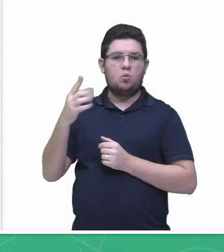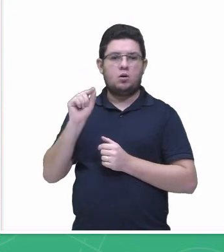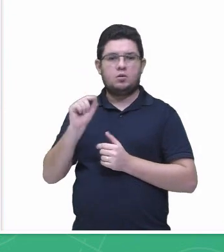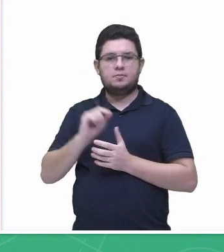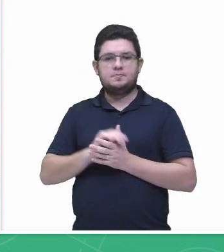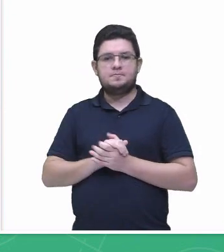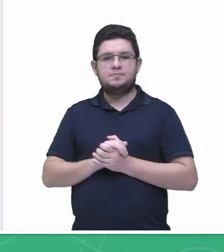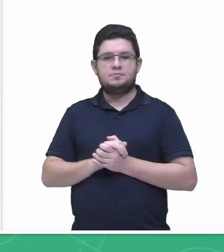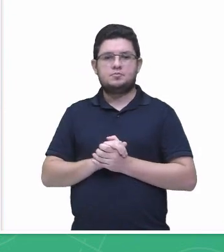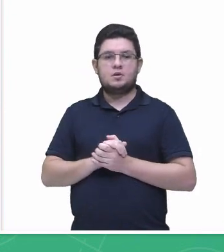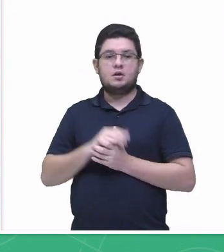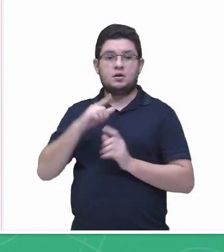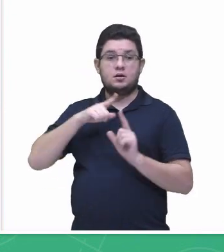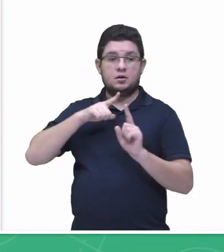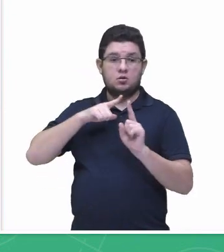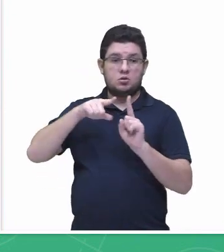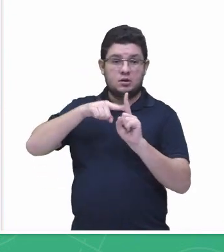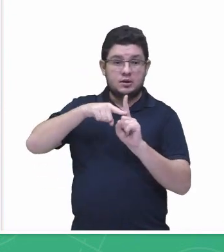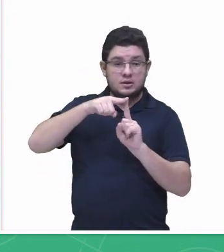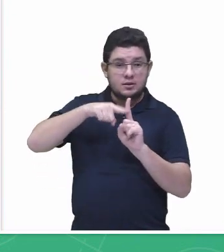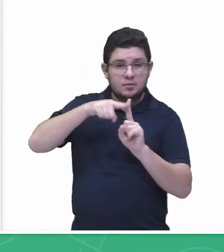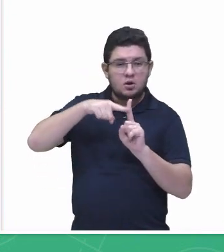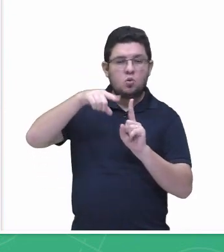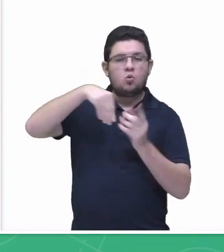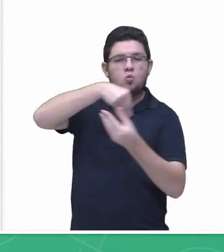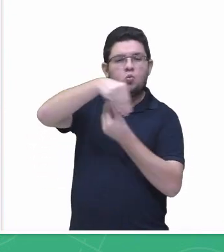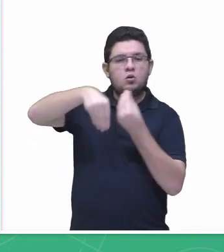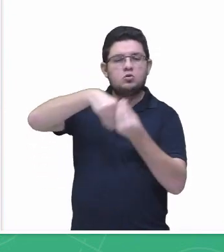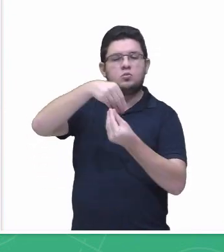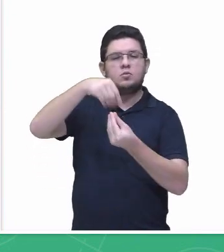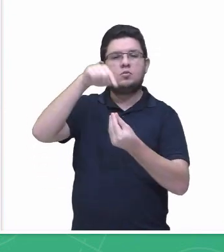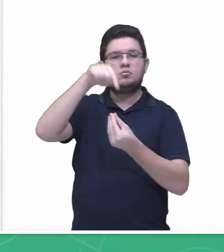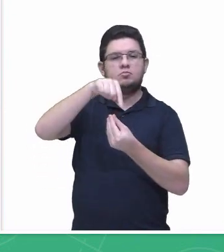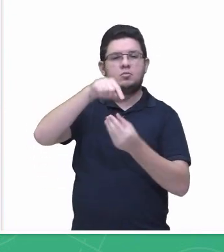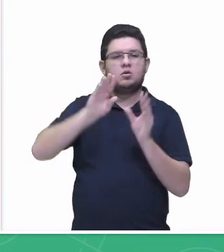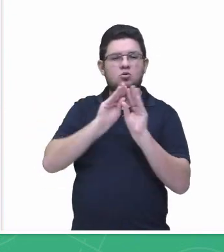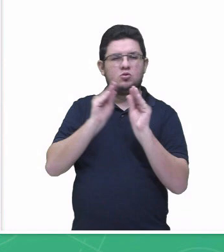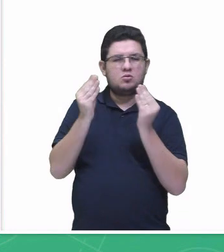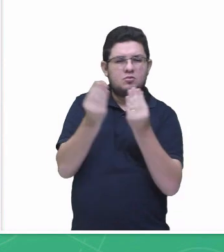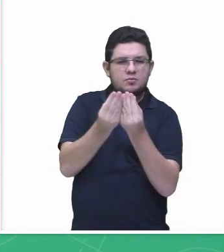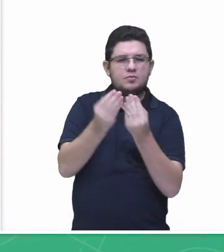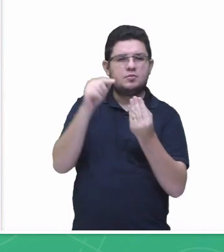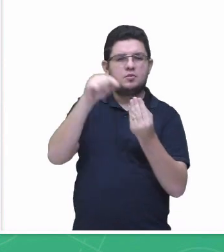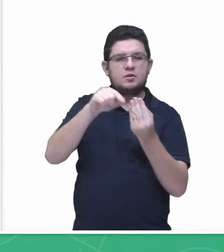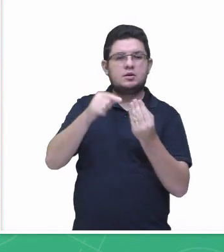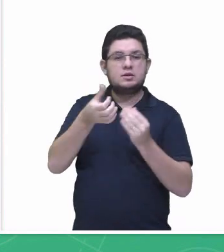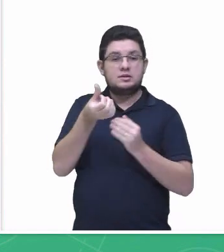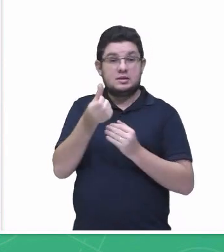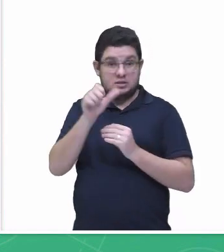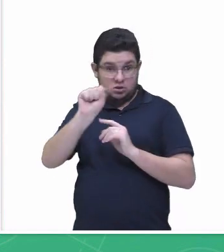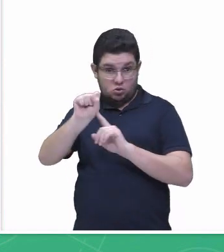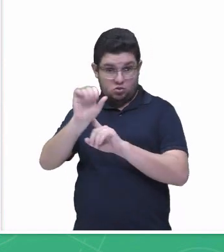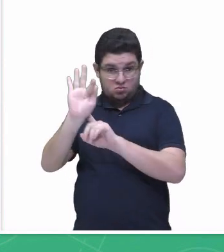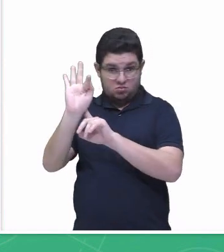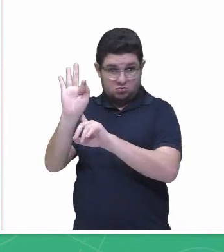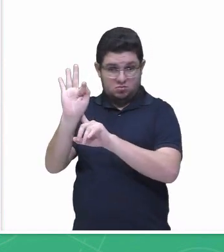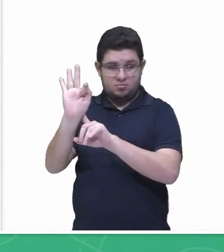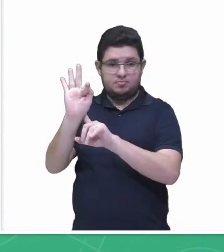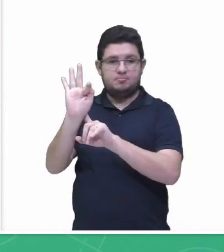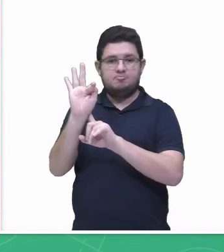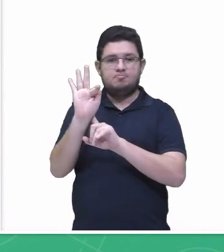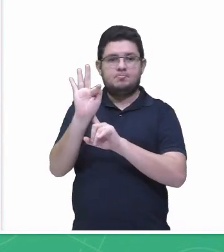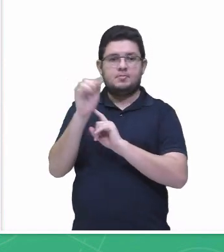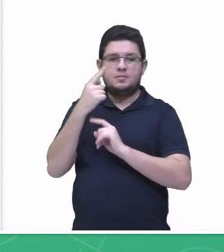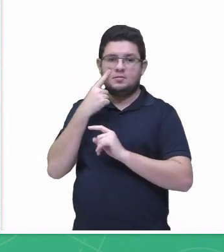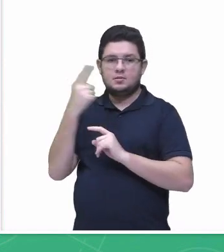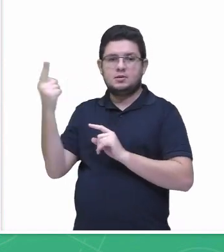Muito bem, a temperatura de determinada substância de 68 graus Fahrenheit é de 68 graus Fahrenheit. Né? Então, ele